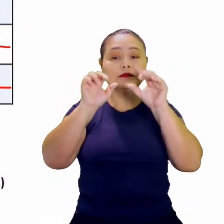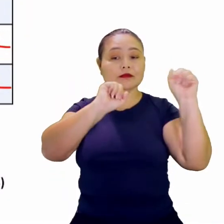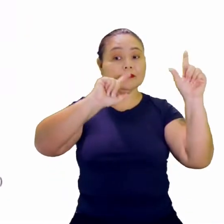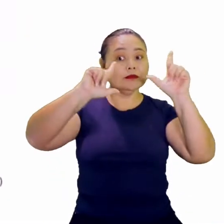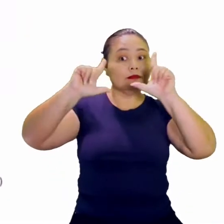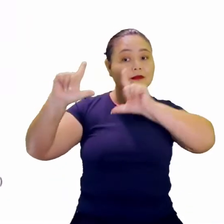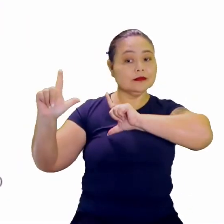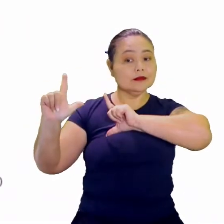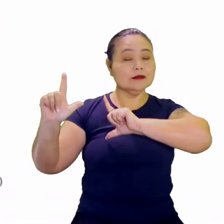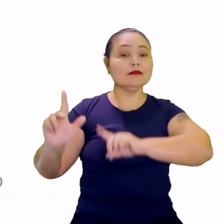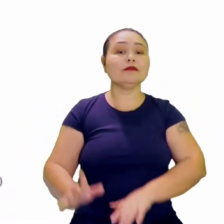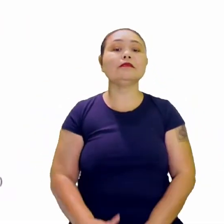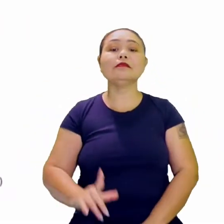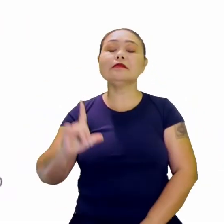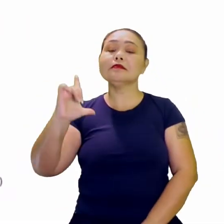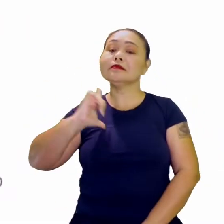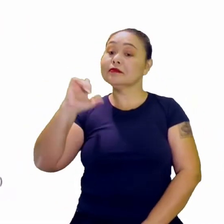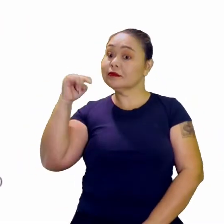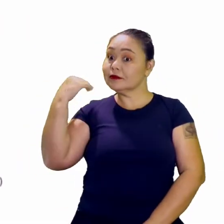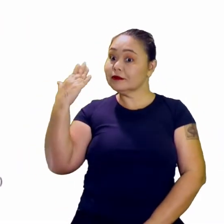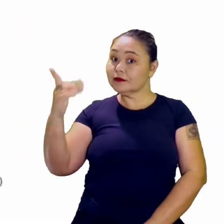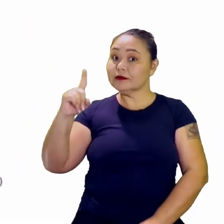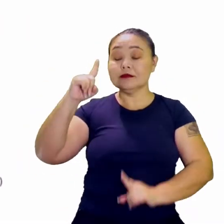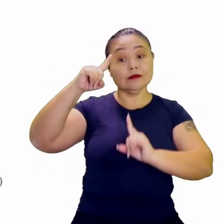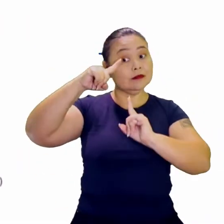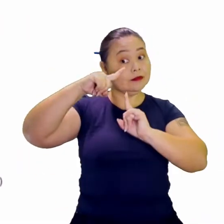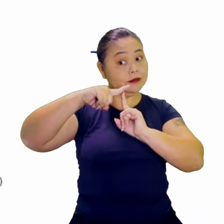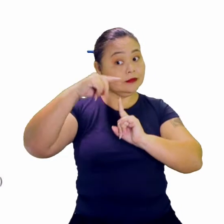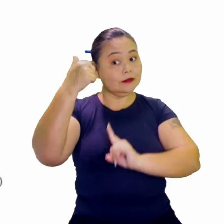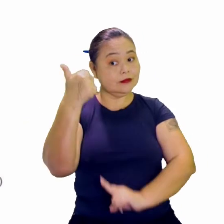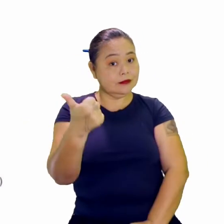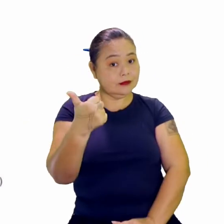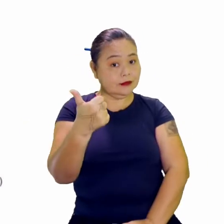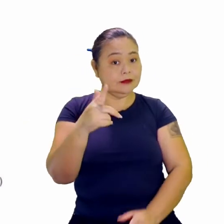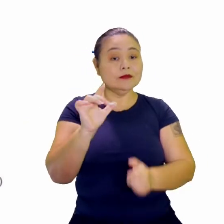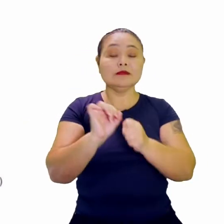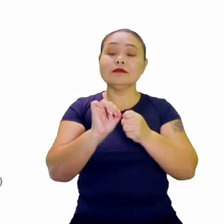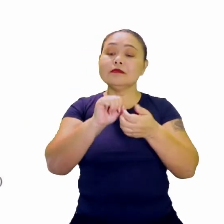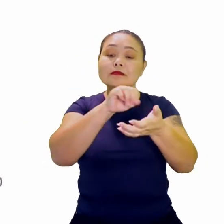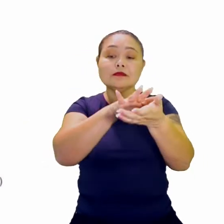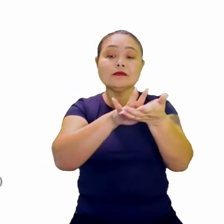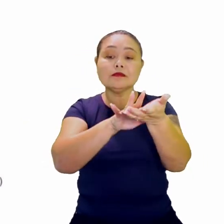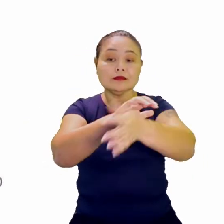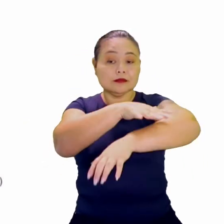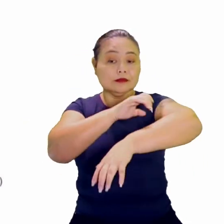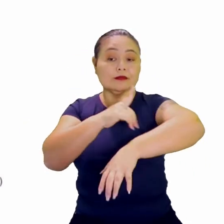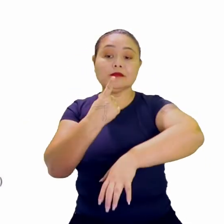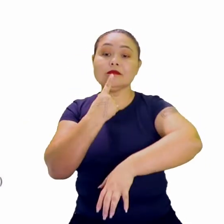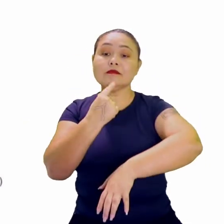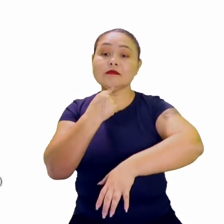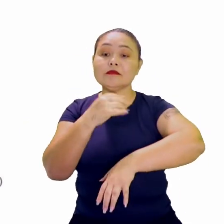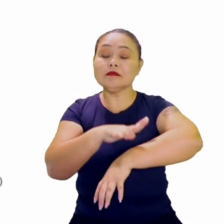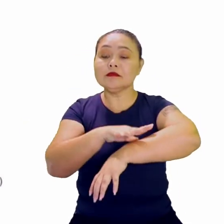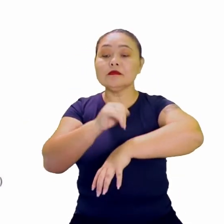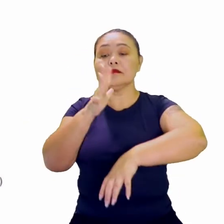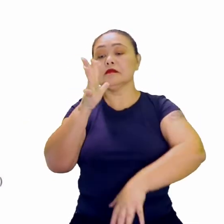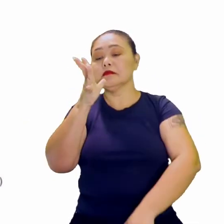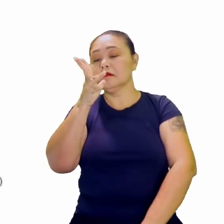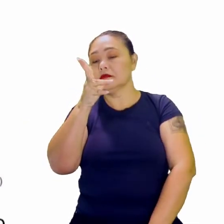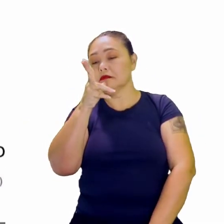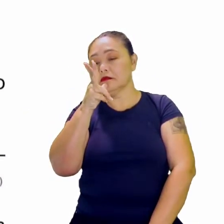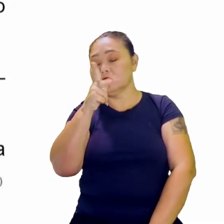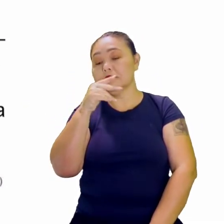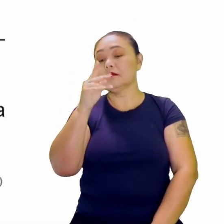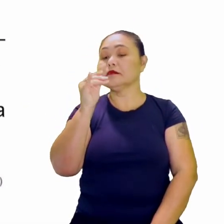slide aí. Então, aqui nós temos tipo 1, fibras vermelhas, contração lenta.